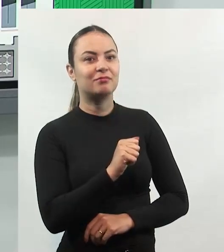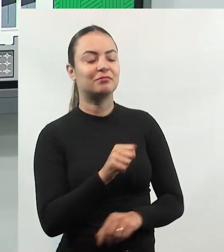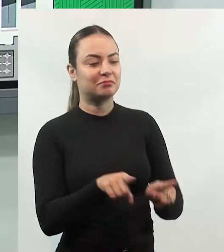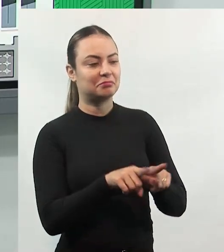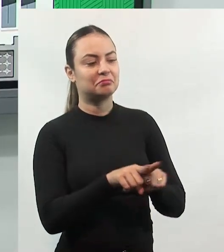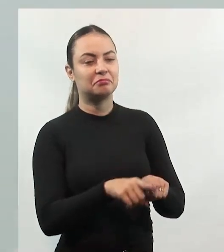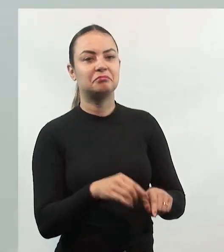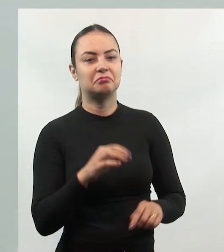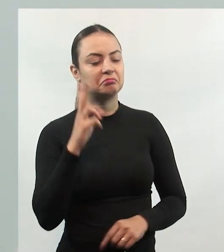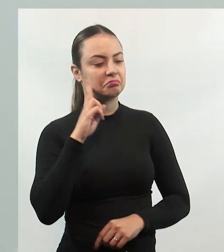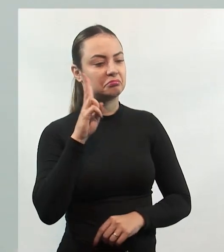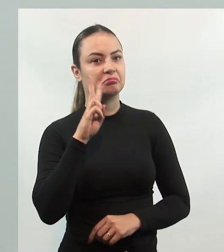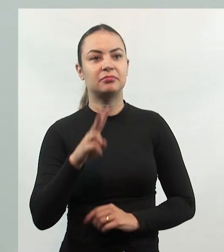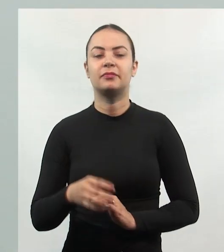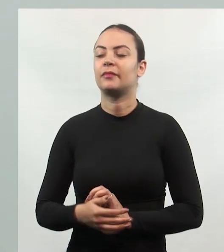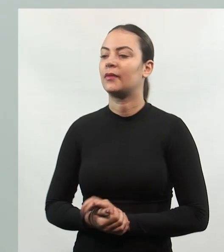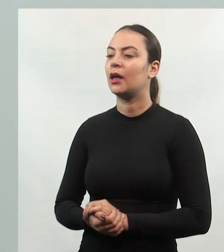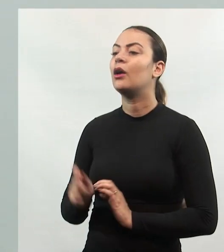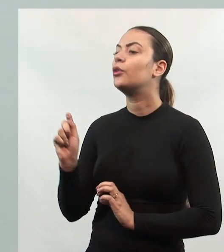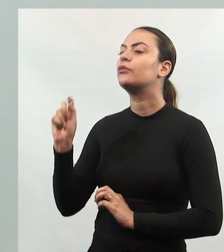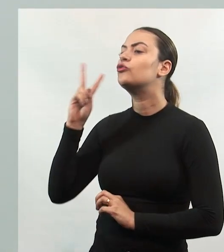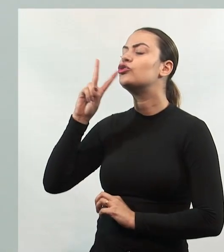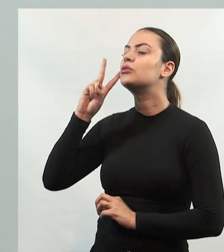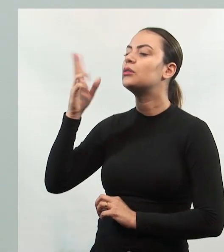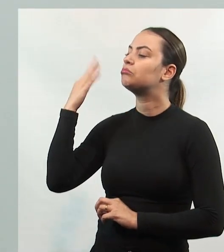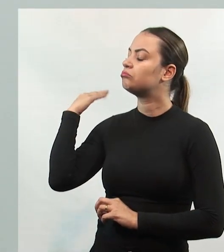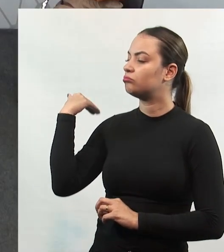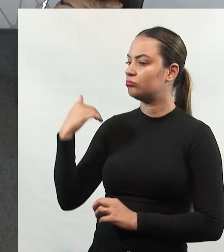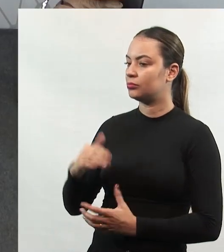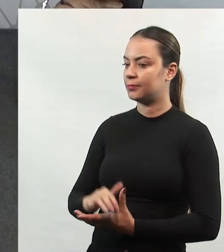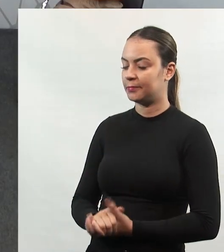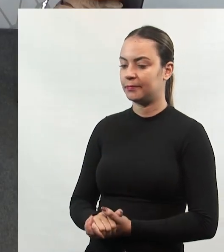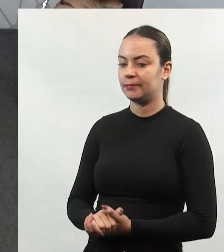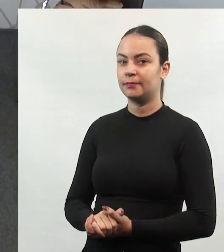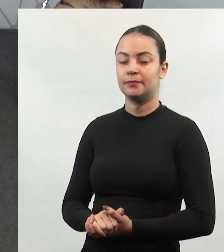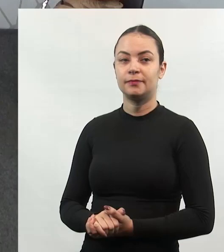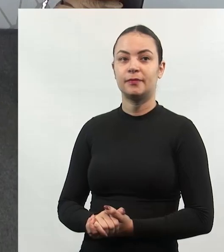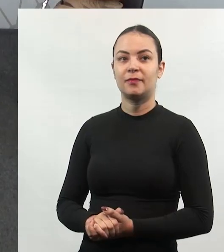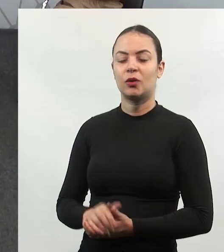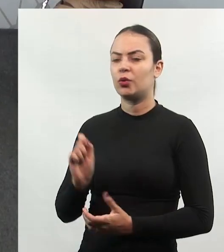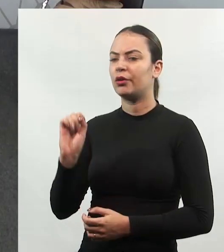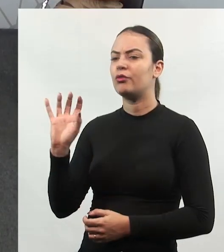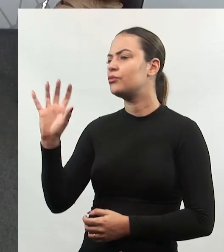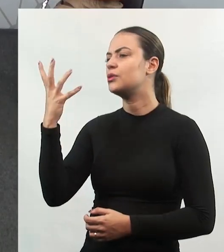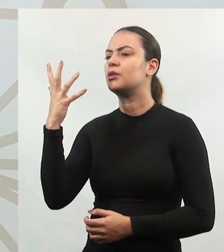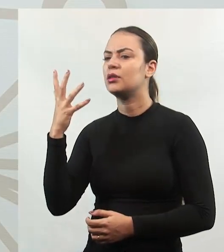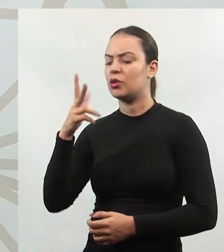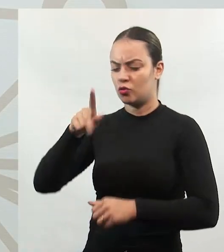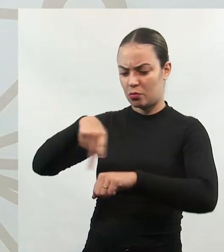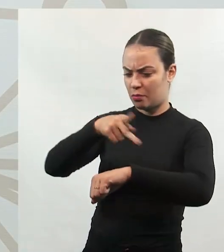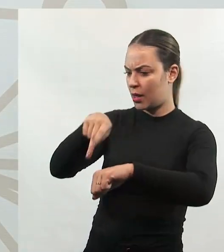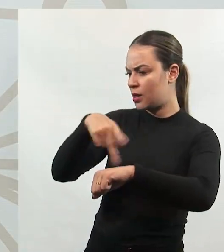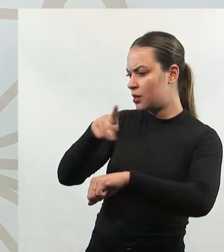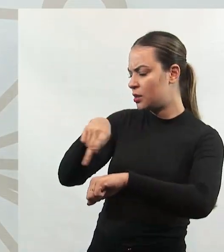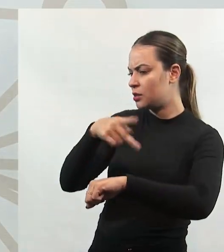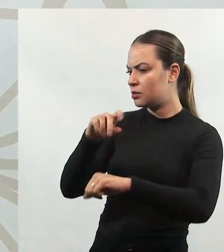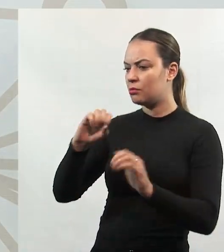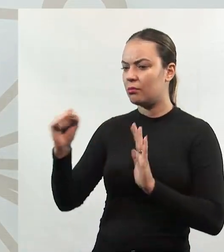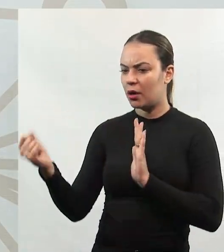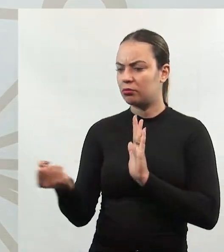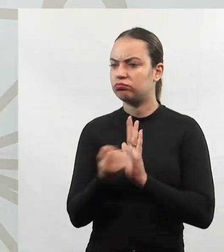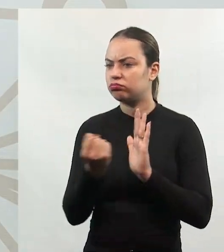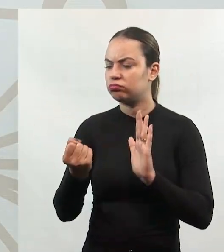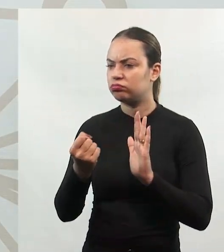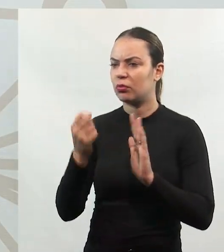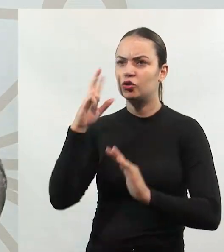que marcou também, que vocês conseguem contextualizar a gente? O ataque às Torres Gêmeas. Eu estava no